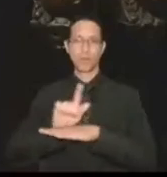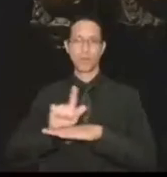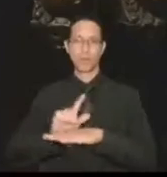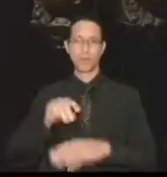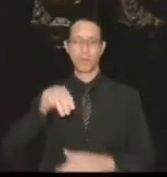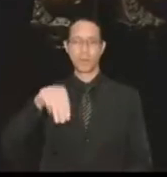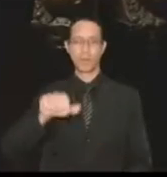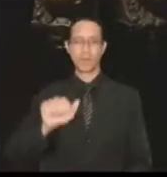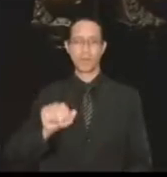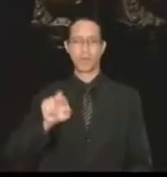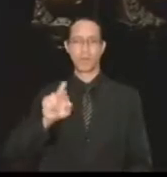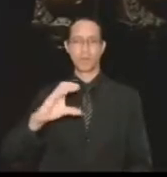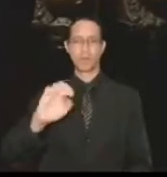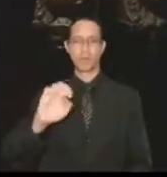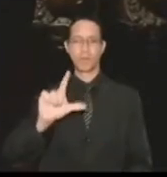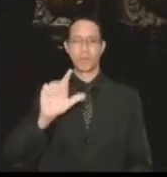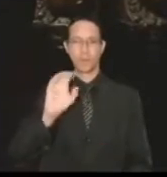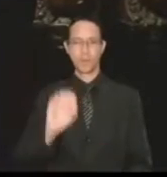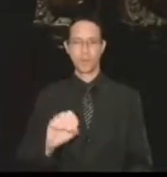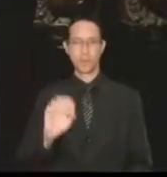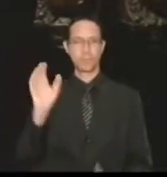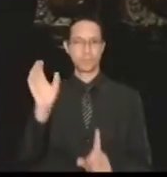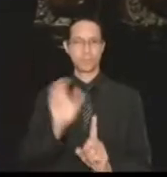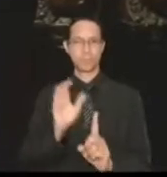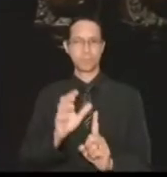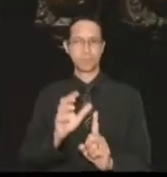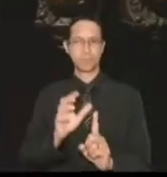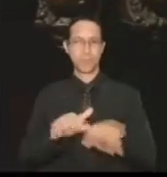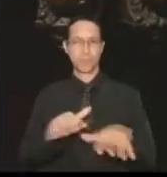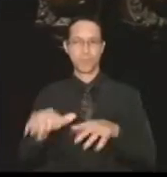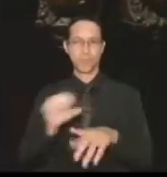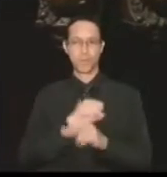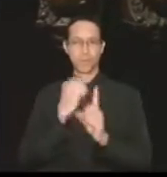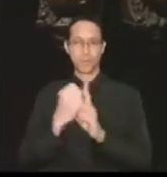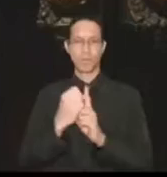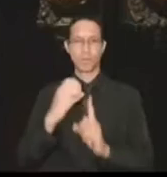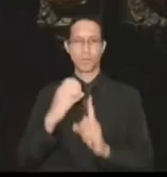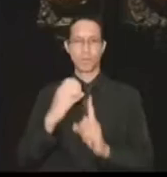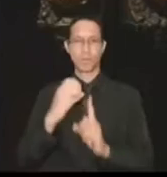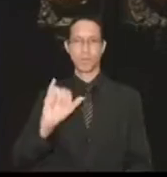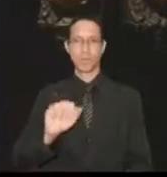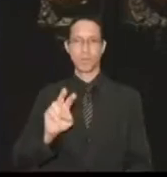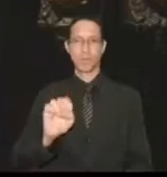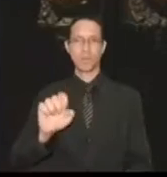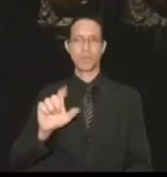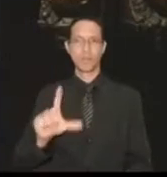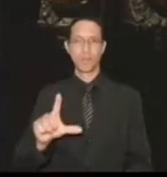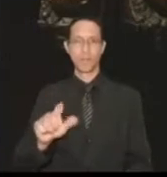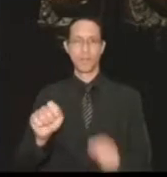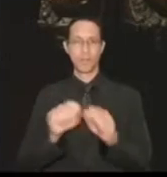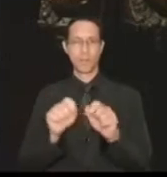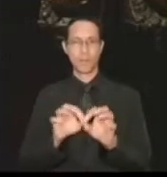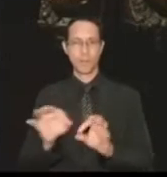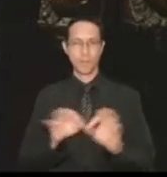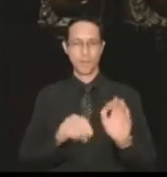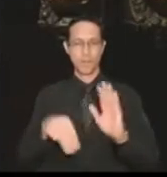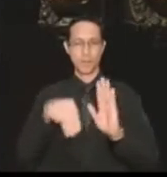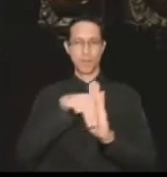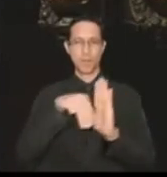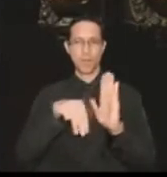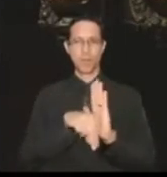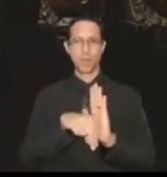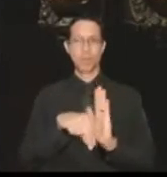pressão enorme e articulada com o movimento da sociedade civil, produziu uma minuta de plano municipal de cultura.